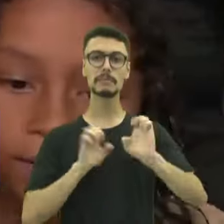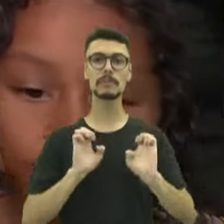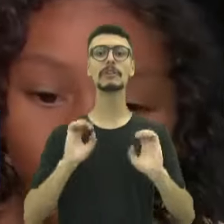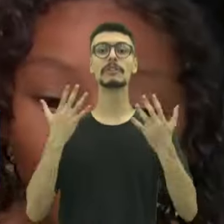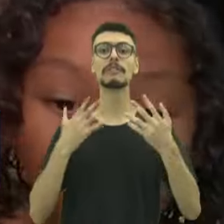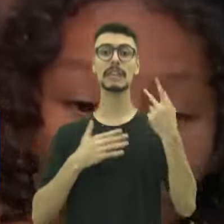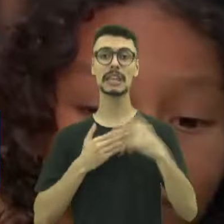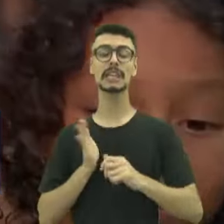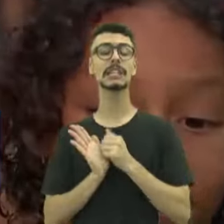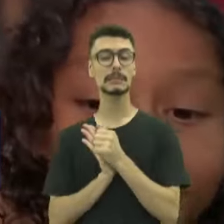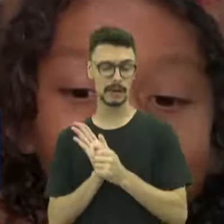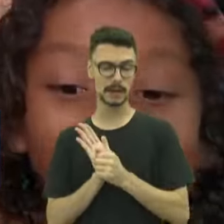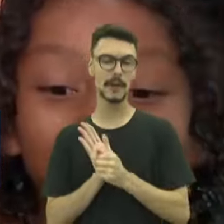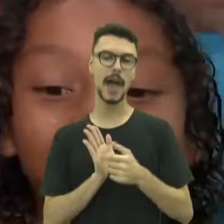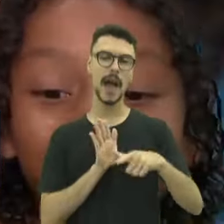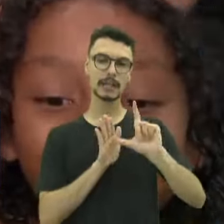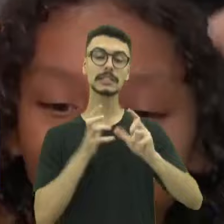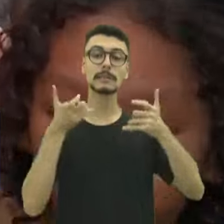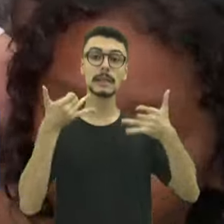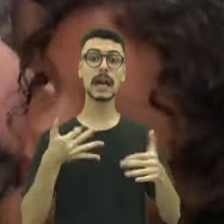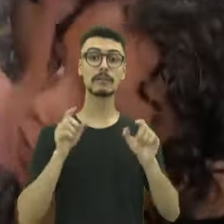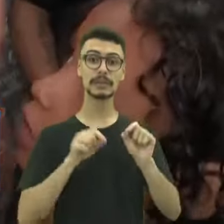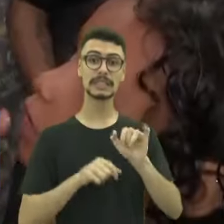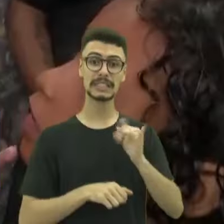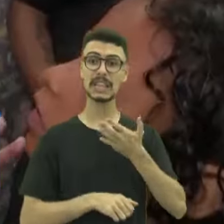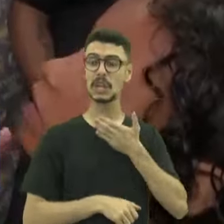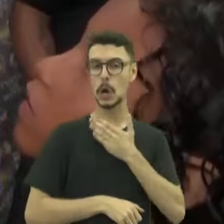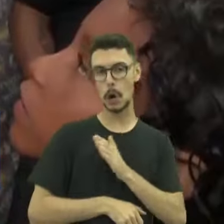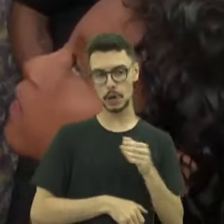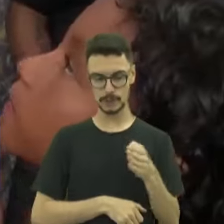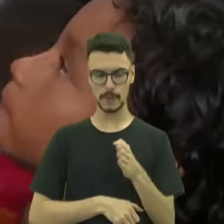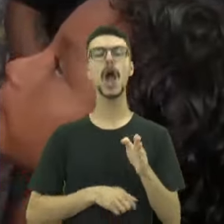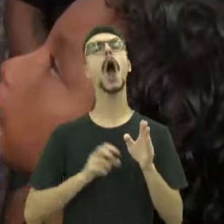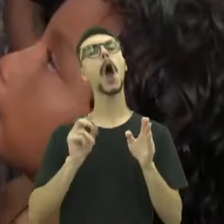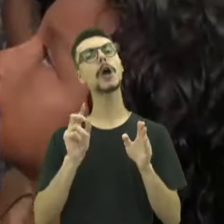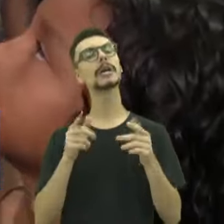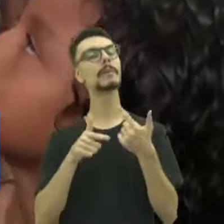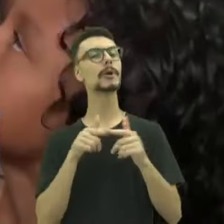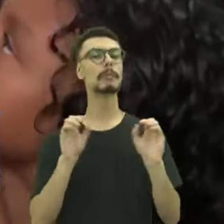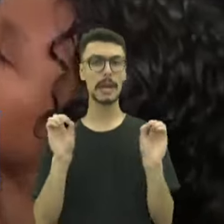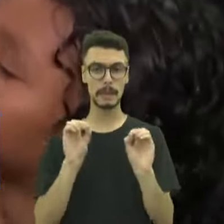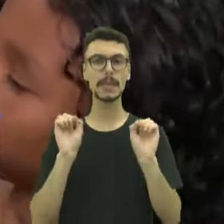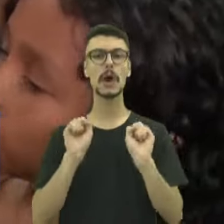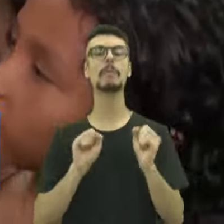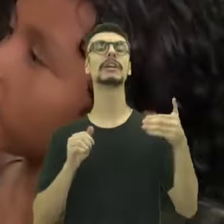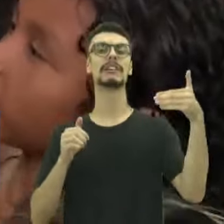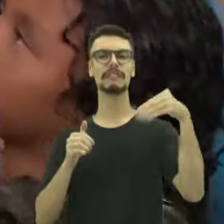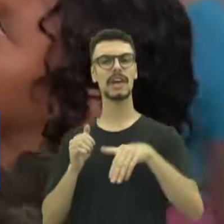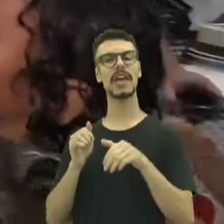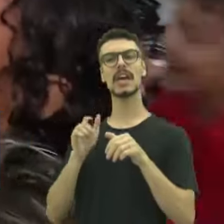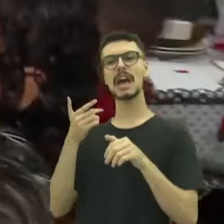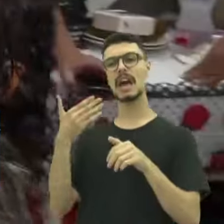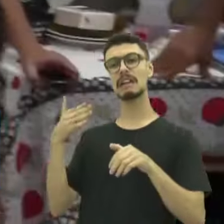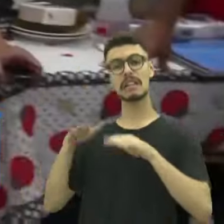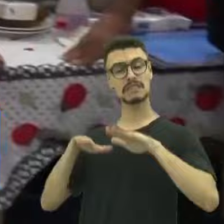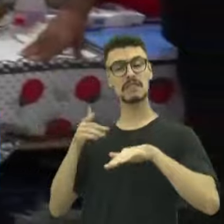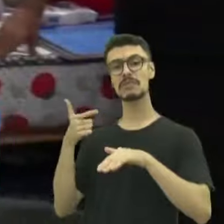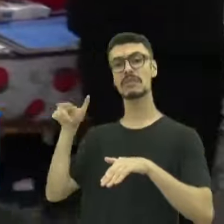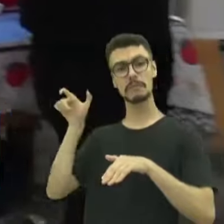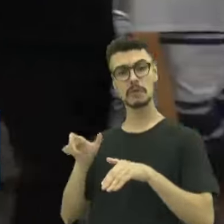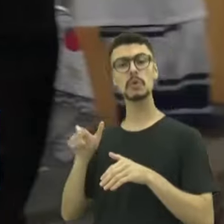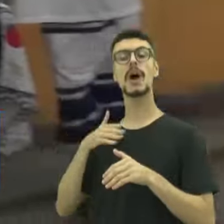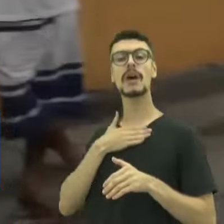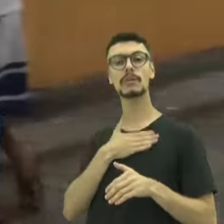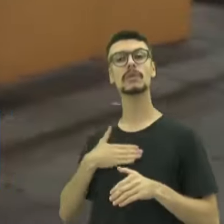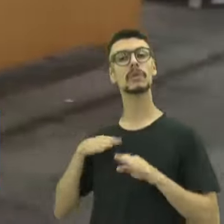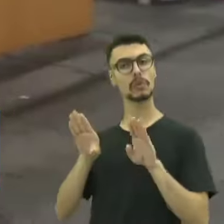Paranaguá. Como eu tava falando pra vocês, pra quem não gosta de pescado, não tem problema não, porque você vem, pessoal que tá com você de repente, pede